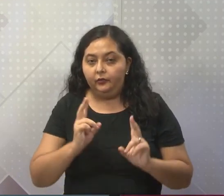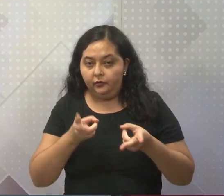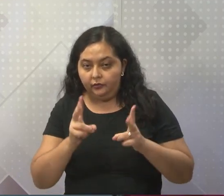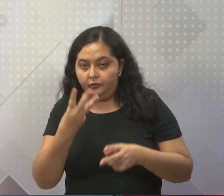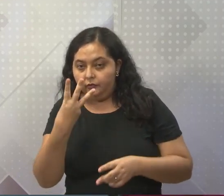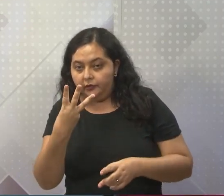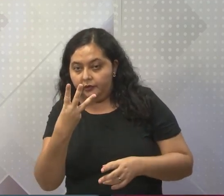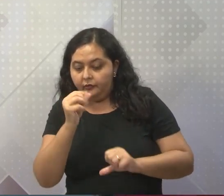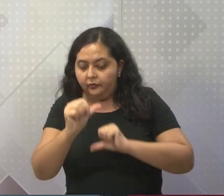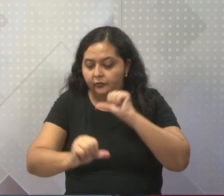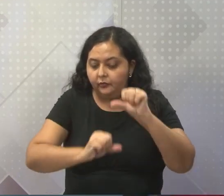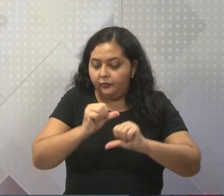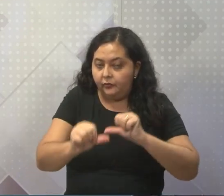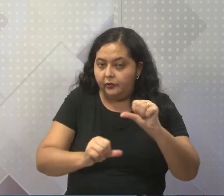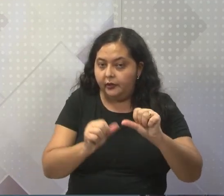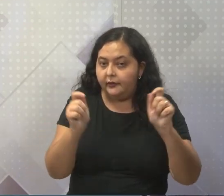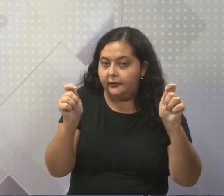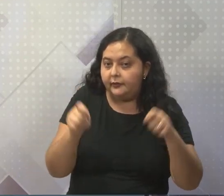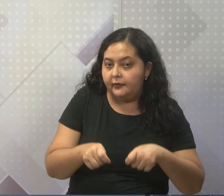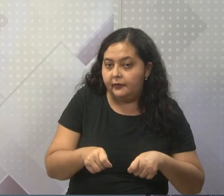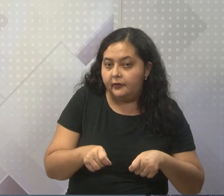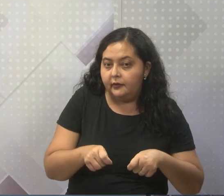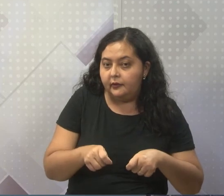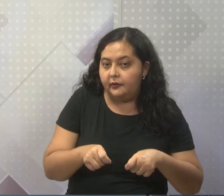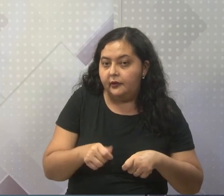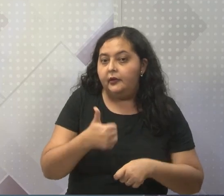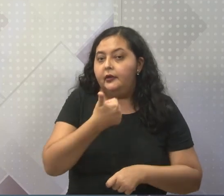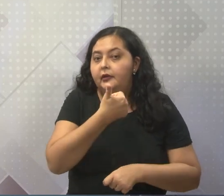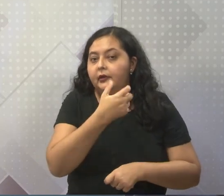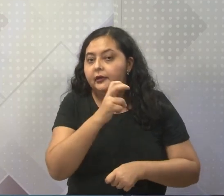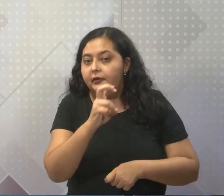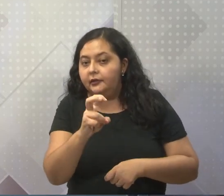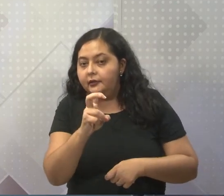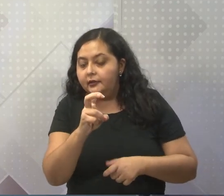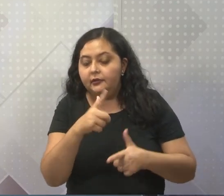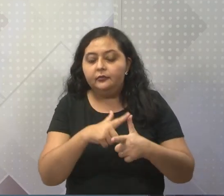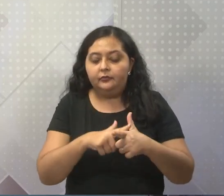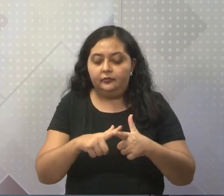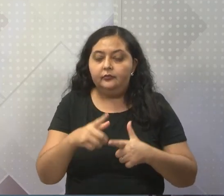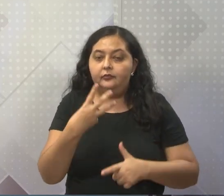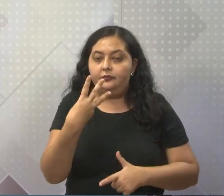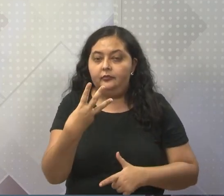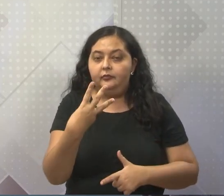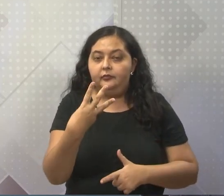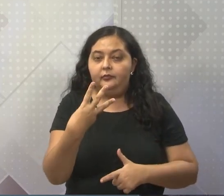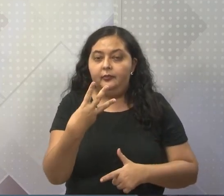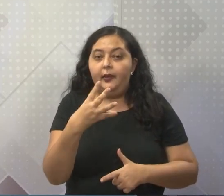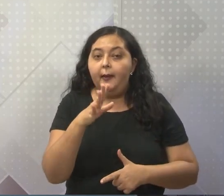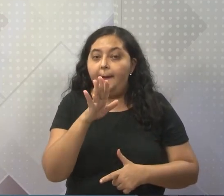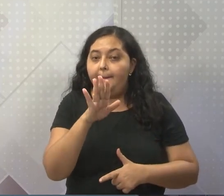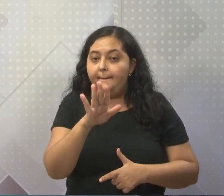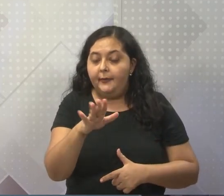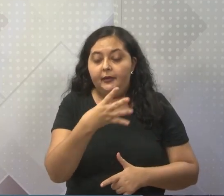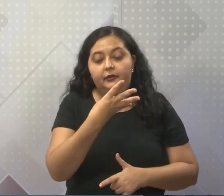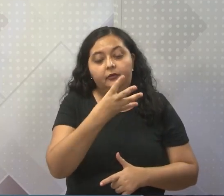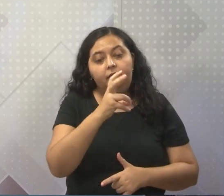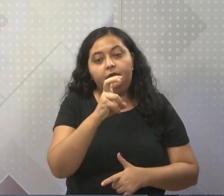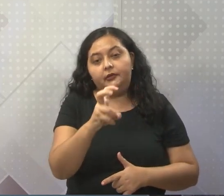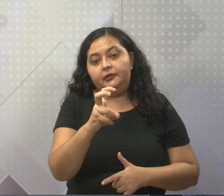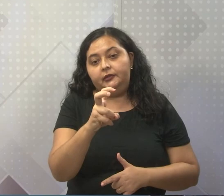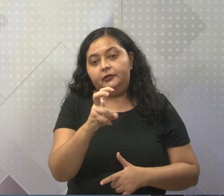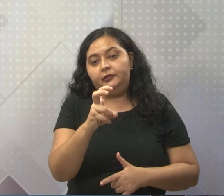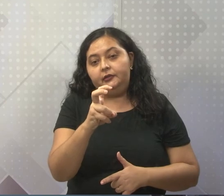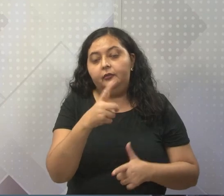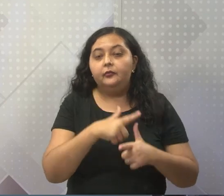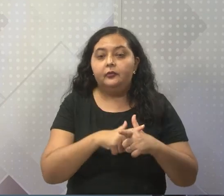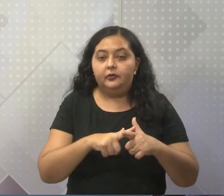ou precisamos mudar? A gente sabe que 15 pode ser dividido por 3. A gente já viu que 45